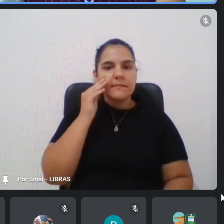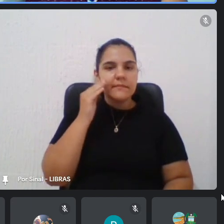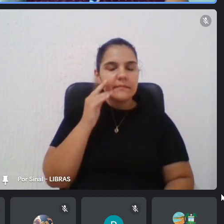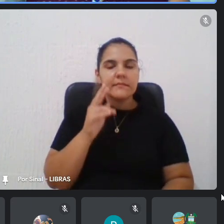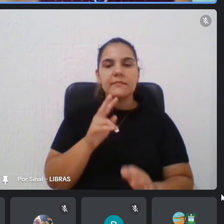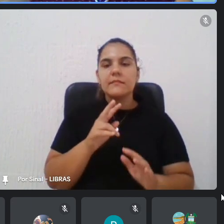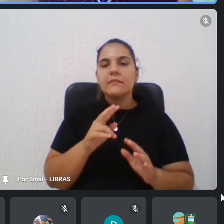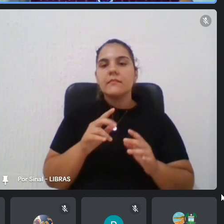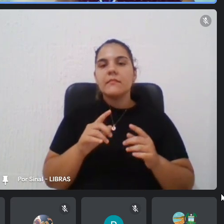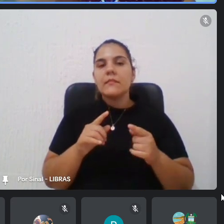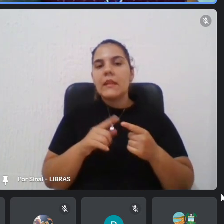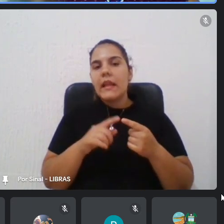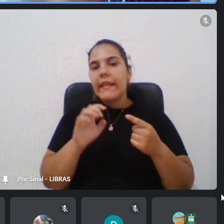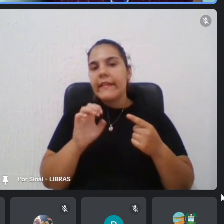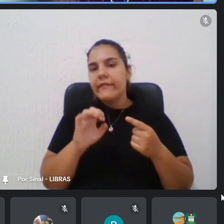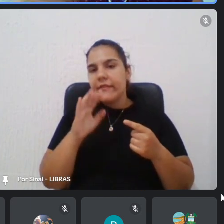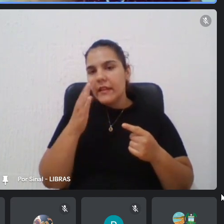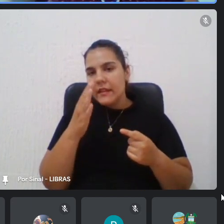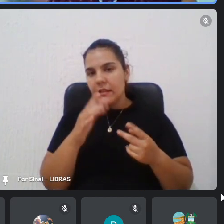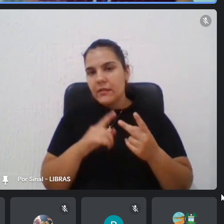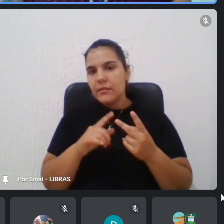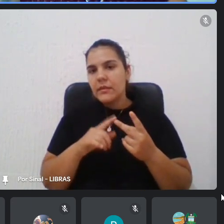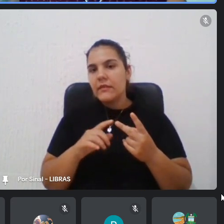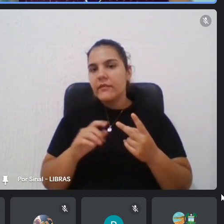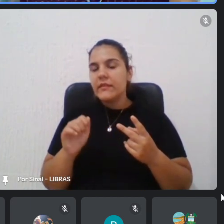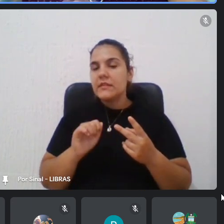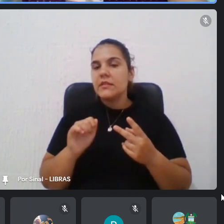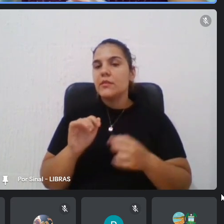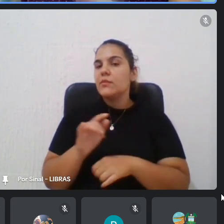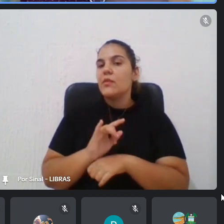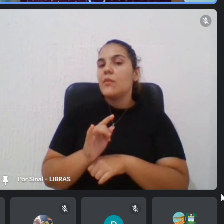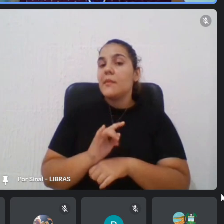e pode propor um documentário sobre esse assunto